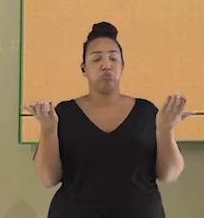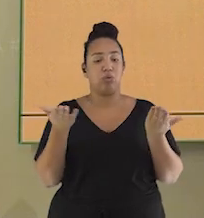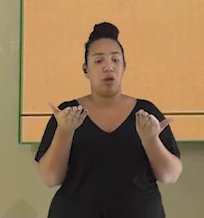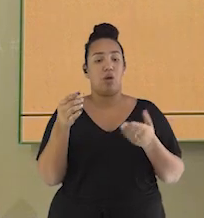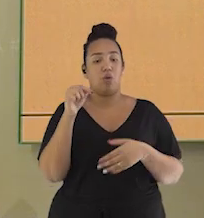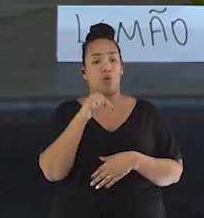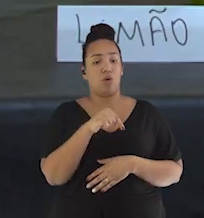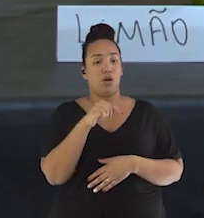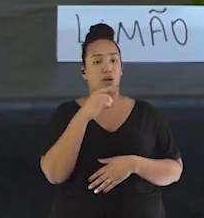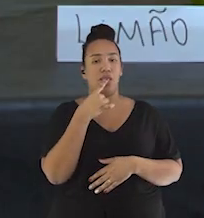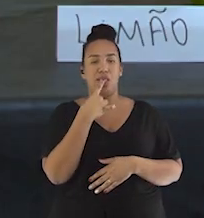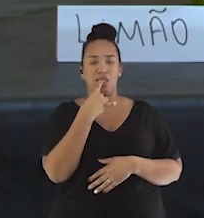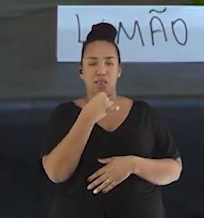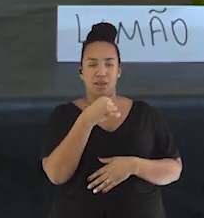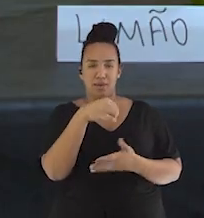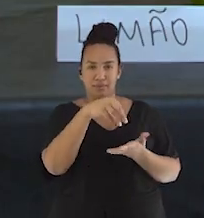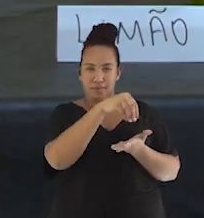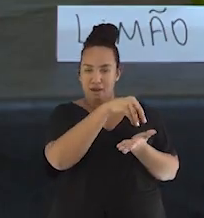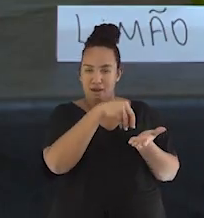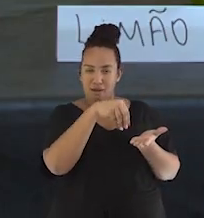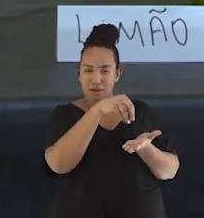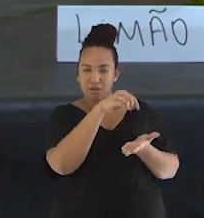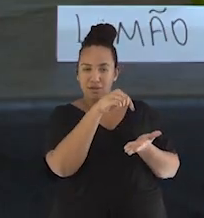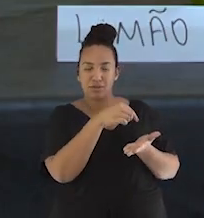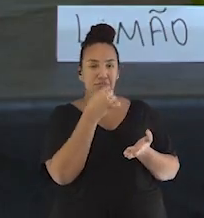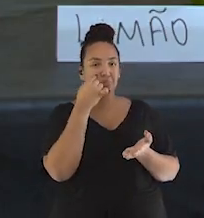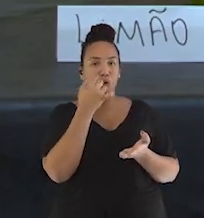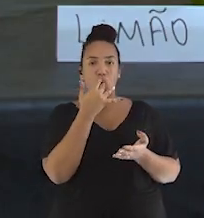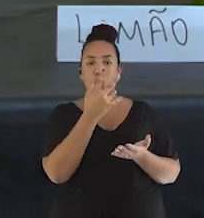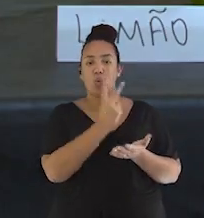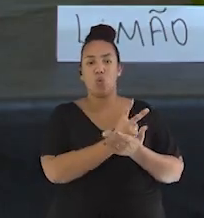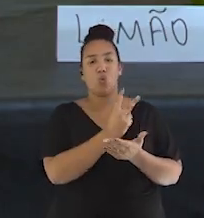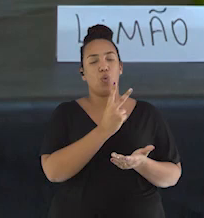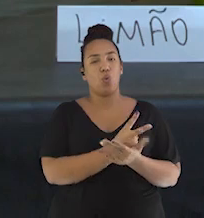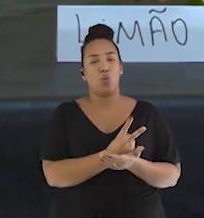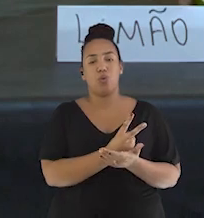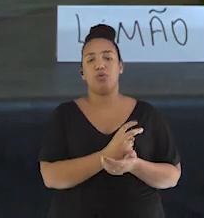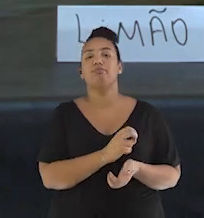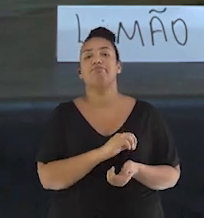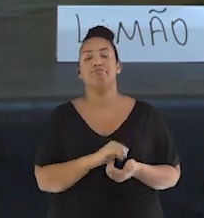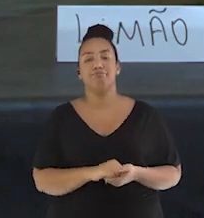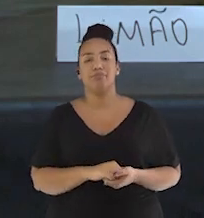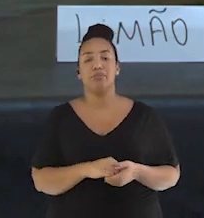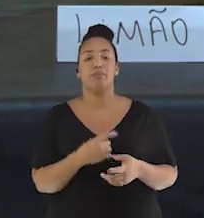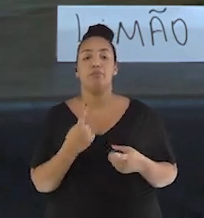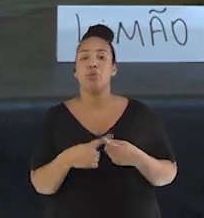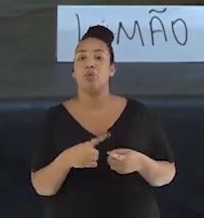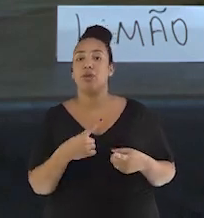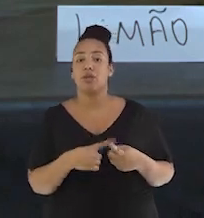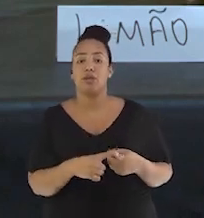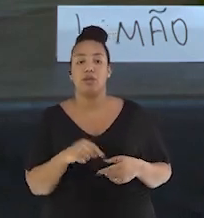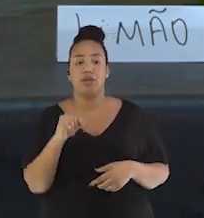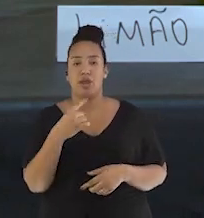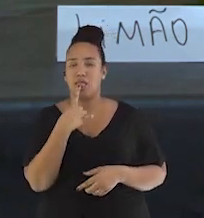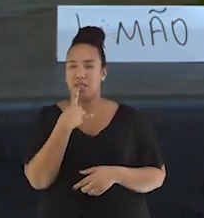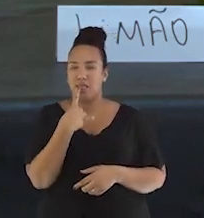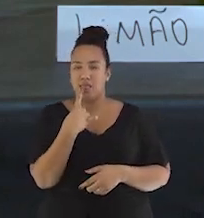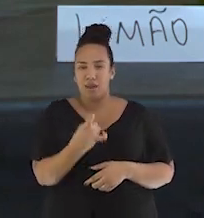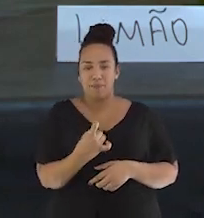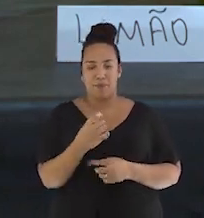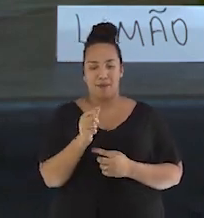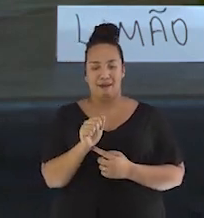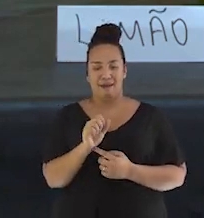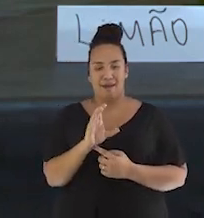parte que eu joguei o suco de limão, ela não muda de cor. Isso acontece porque a acidez do